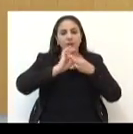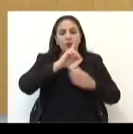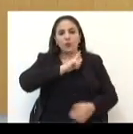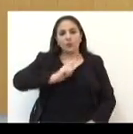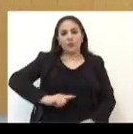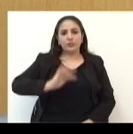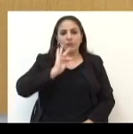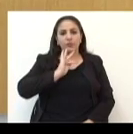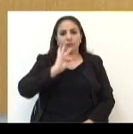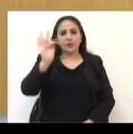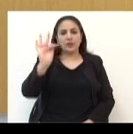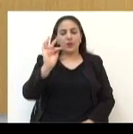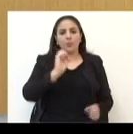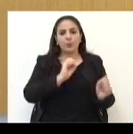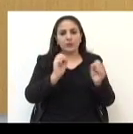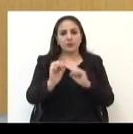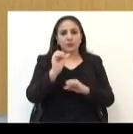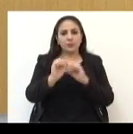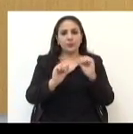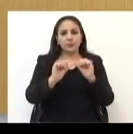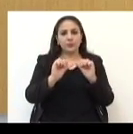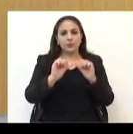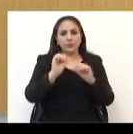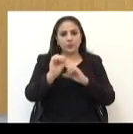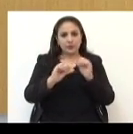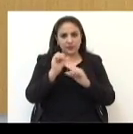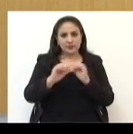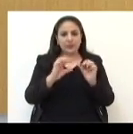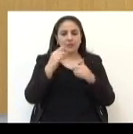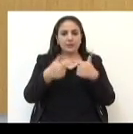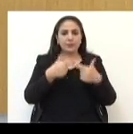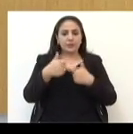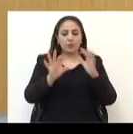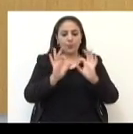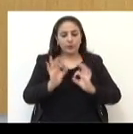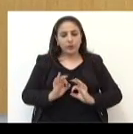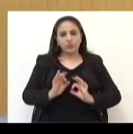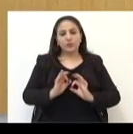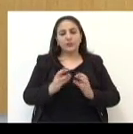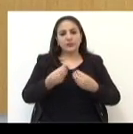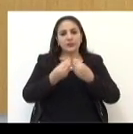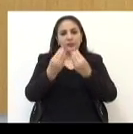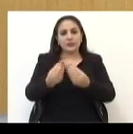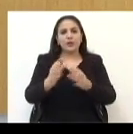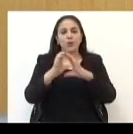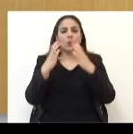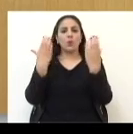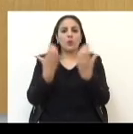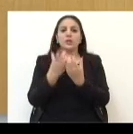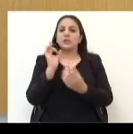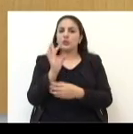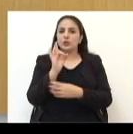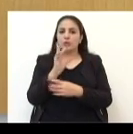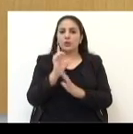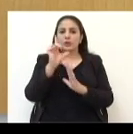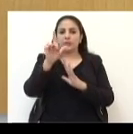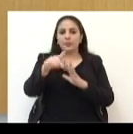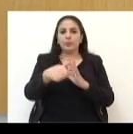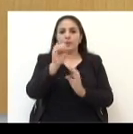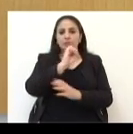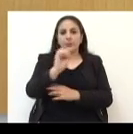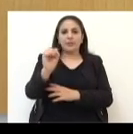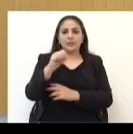veiculada pelo governo federal sobre a possível reforma trabalhista é de que o projeto deve ser enviado ao Congresso somente no